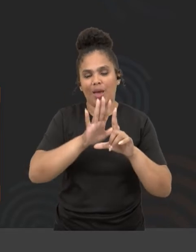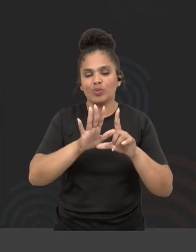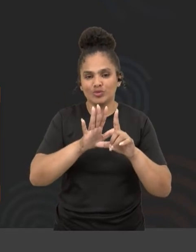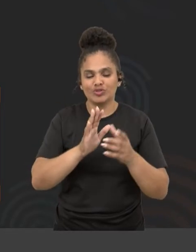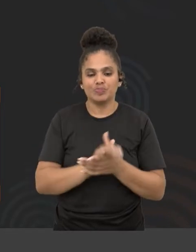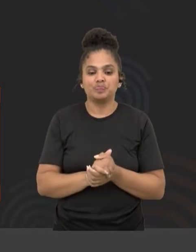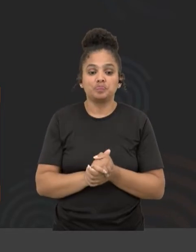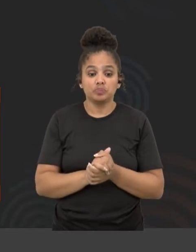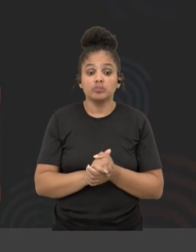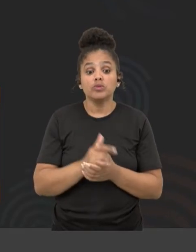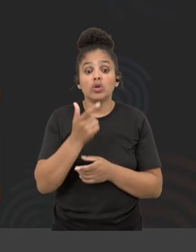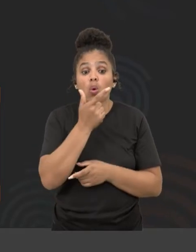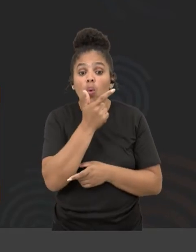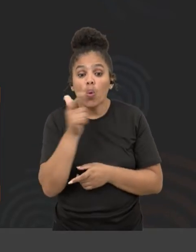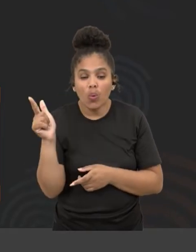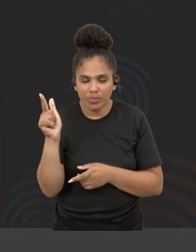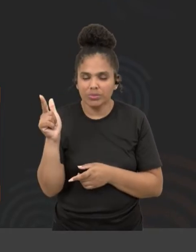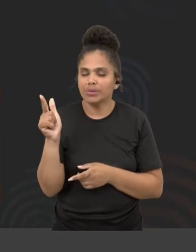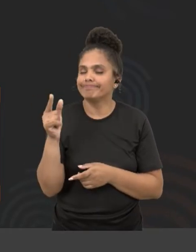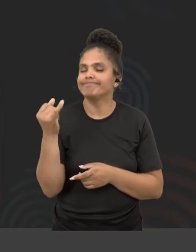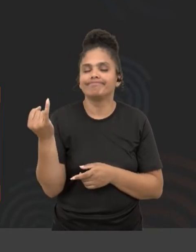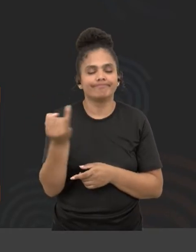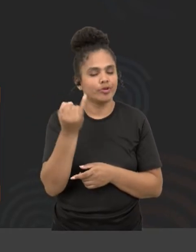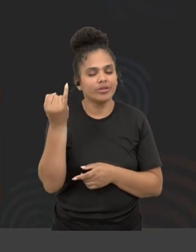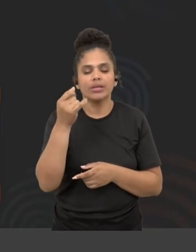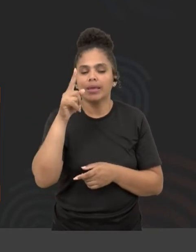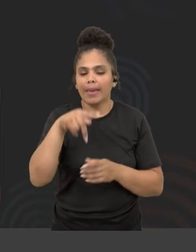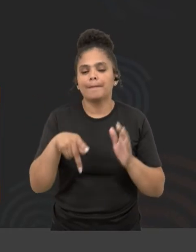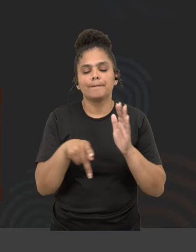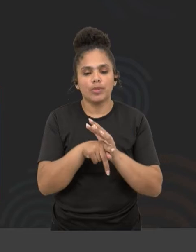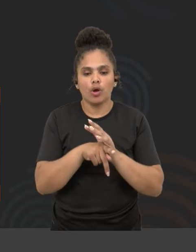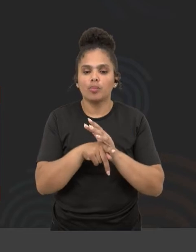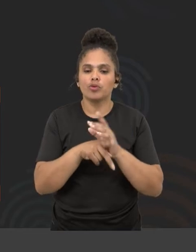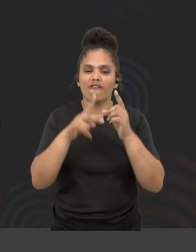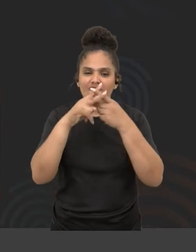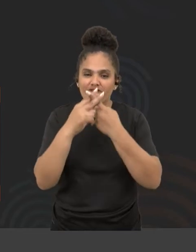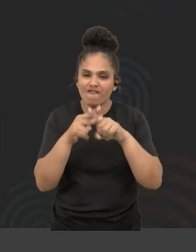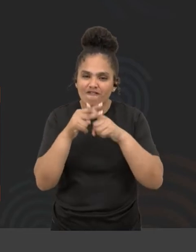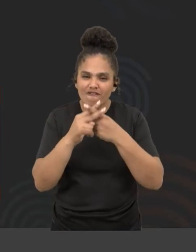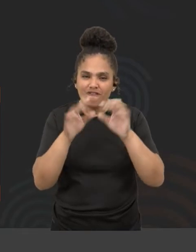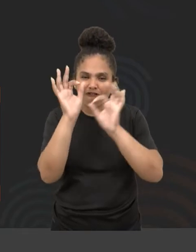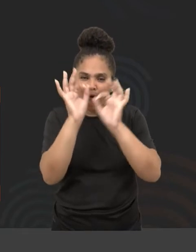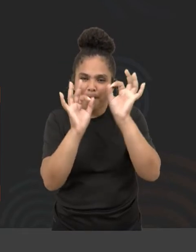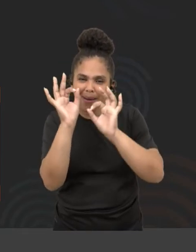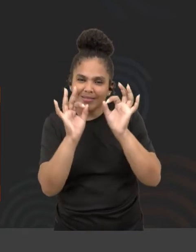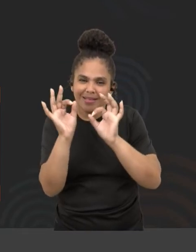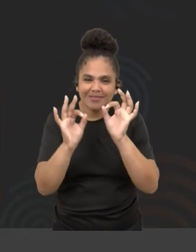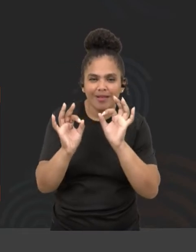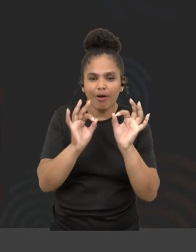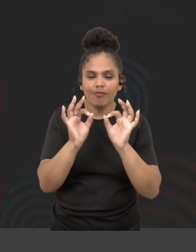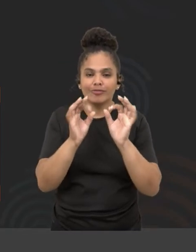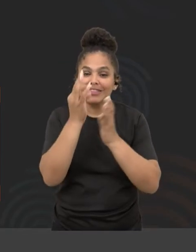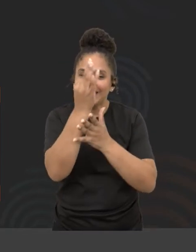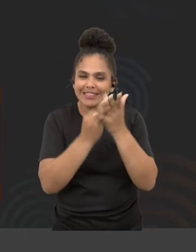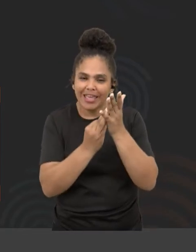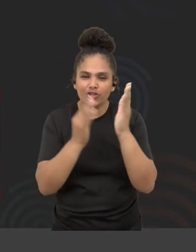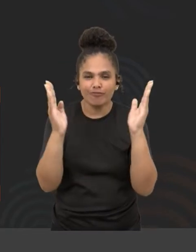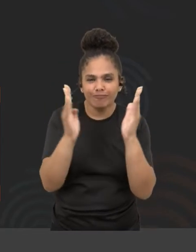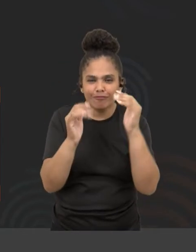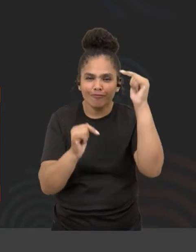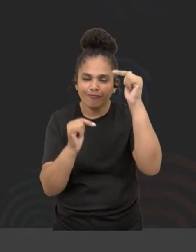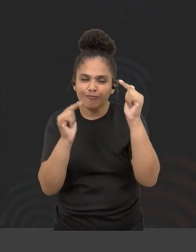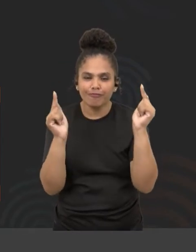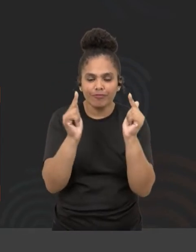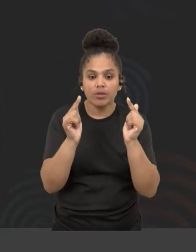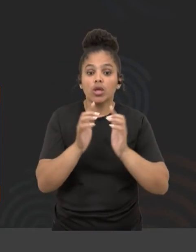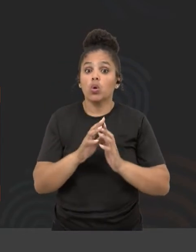Uma outra questão bem importante é a formatação dos textos de uma forma acessível. Então, quando a gente traz um